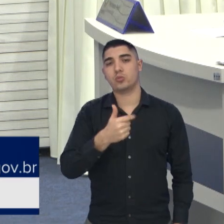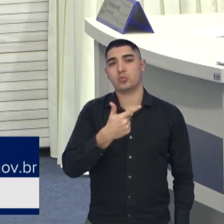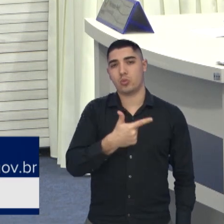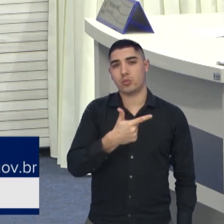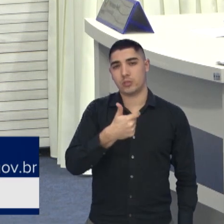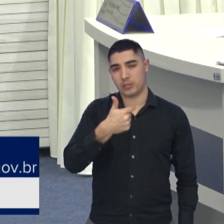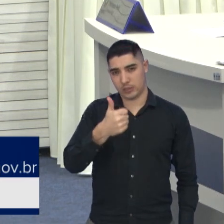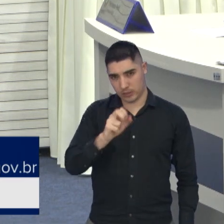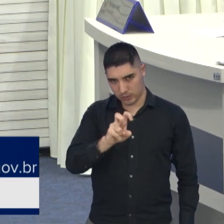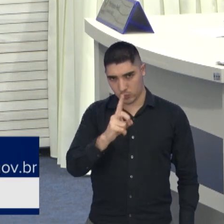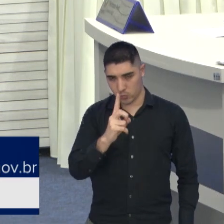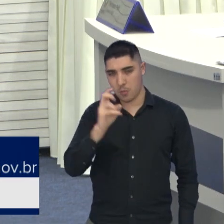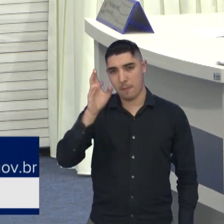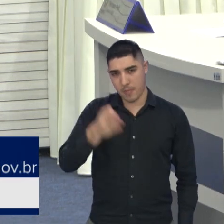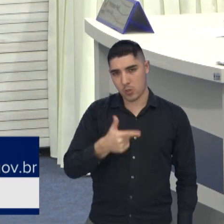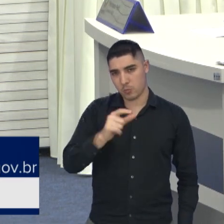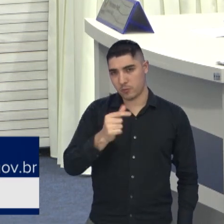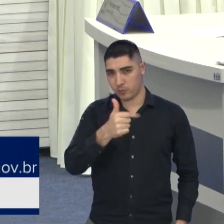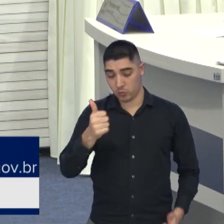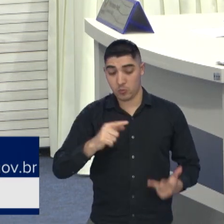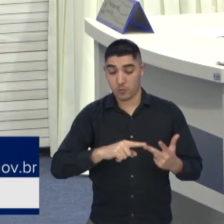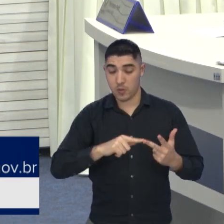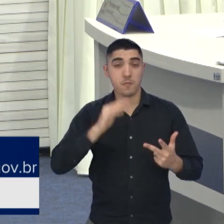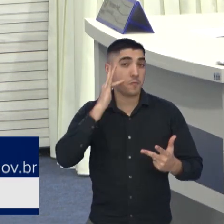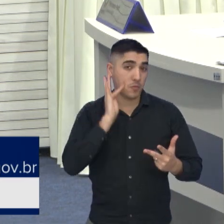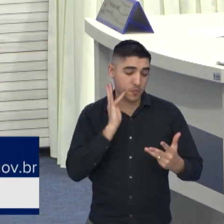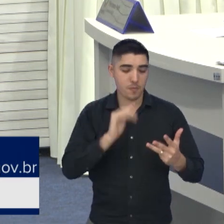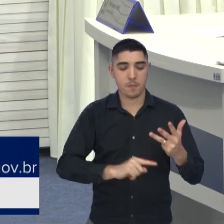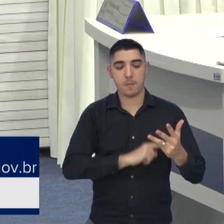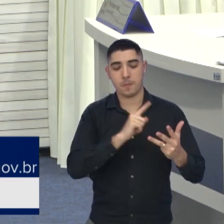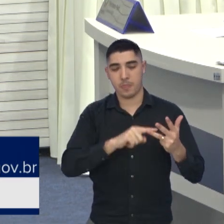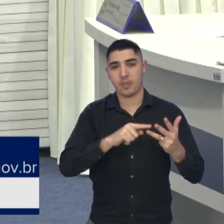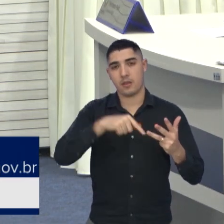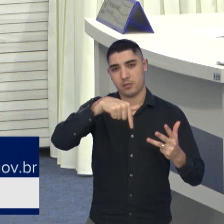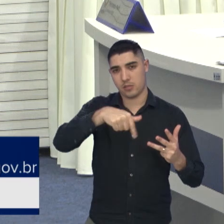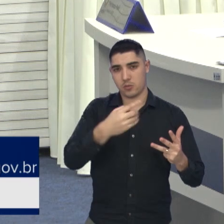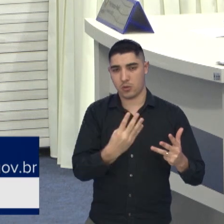11251/2021, vereador Fabião Zagueiro. Processo